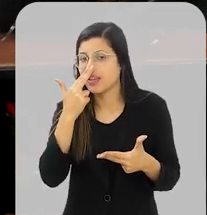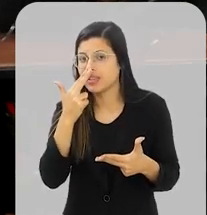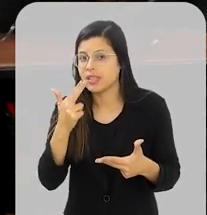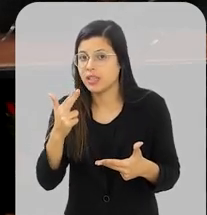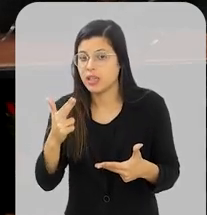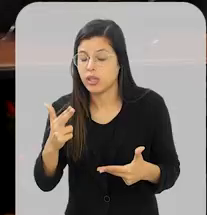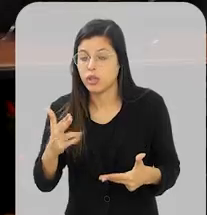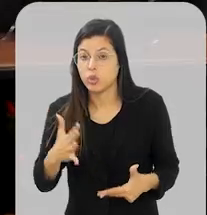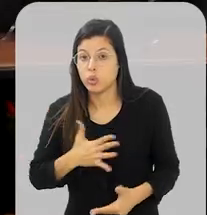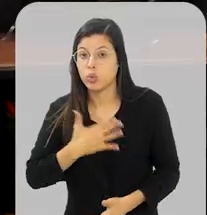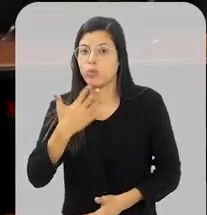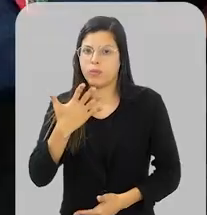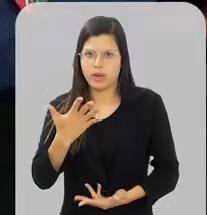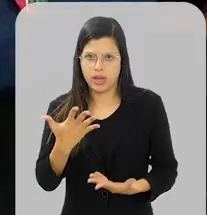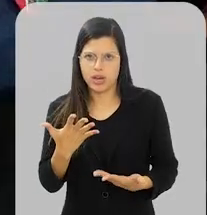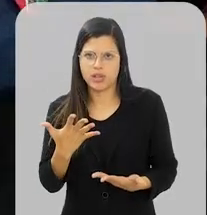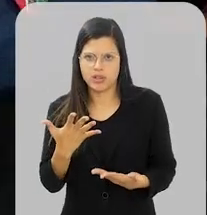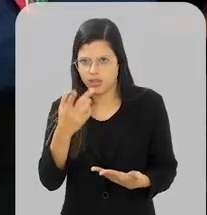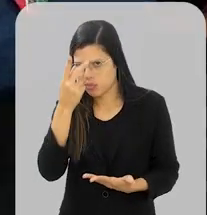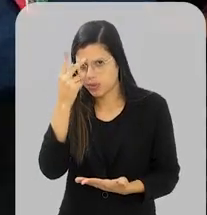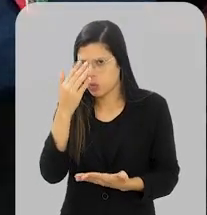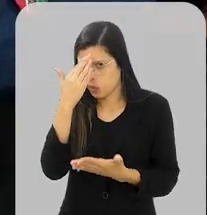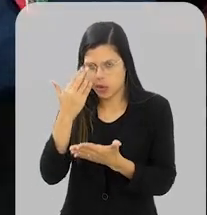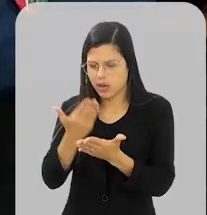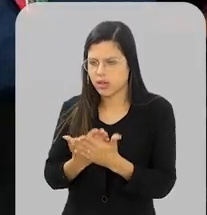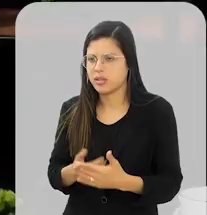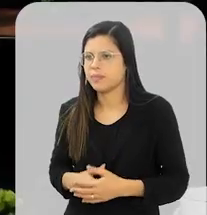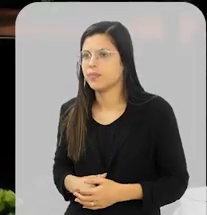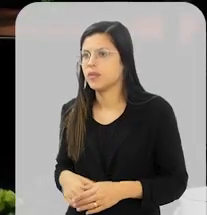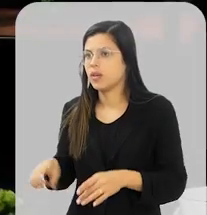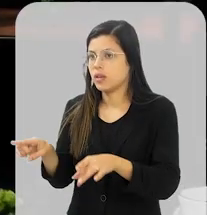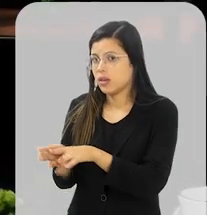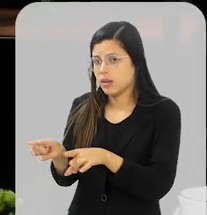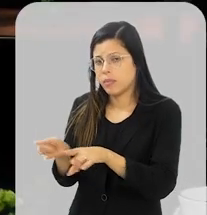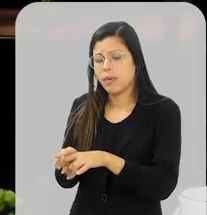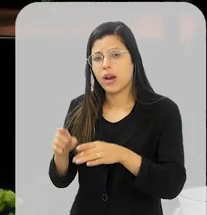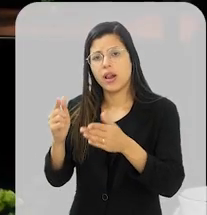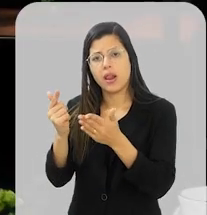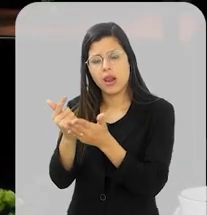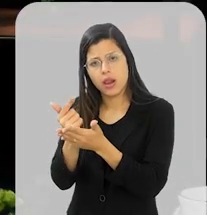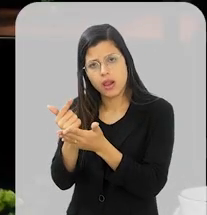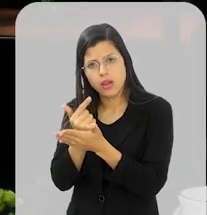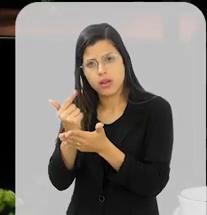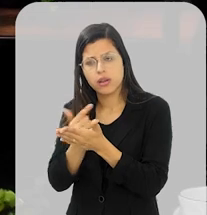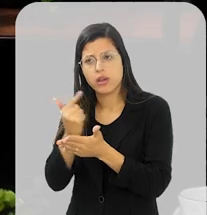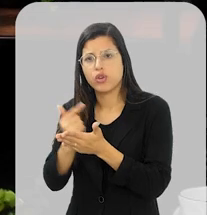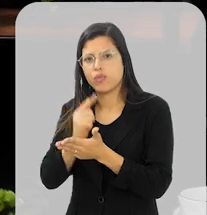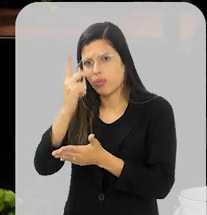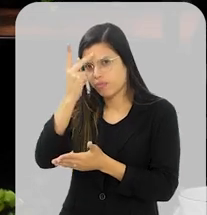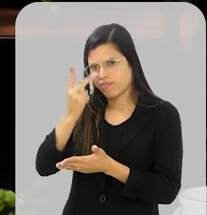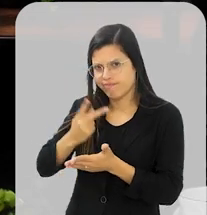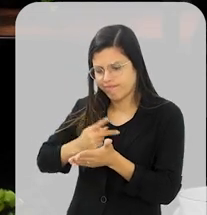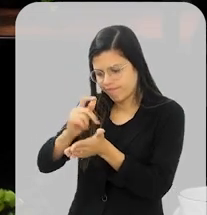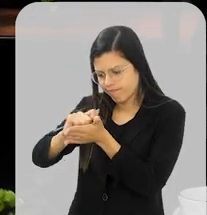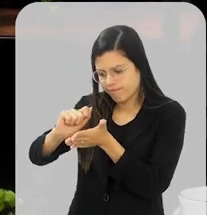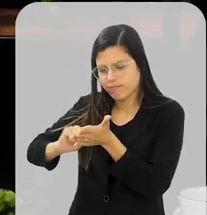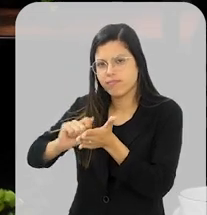pessoas. Sim, as biografias também, né, de nomes importantes na